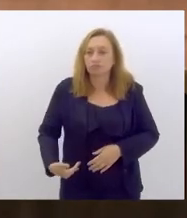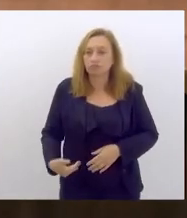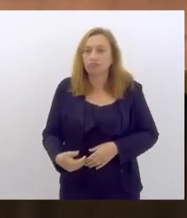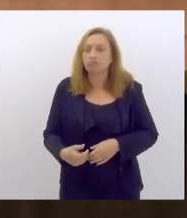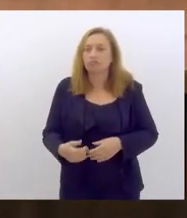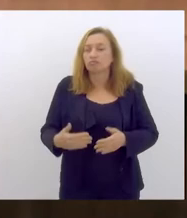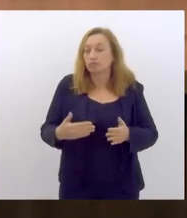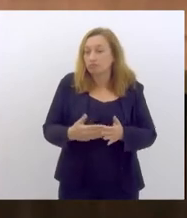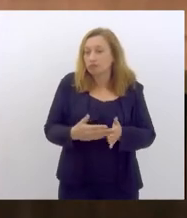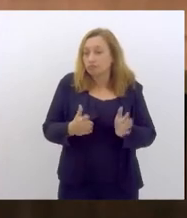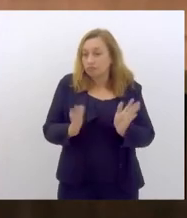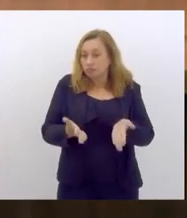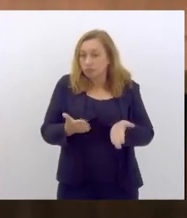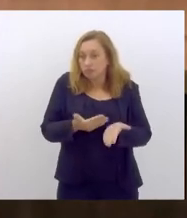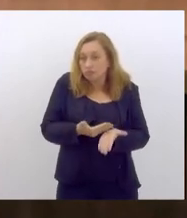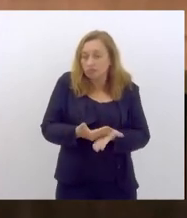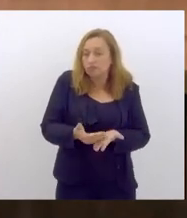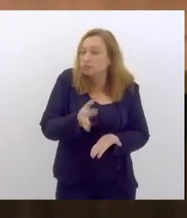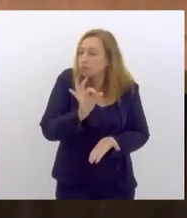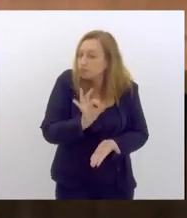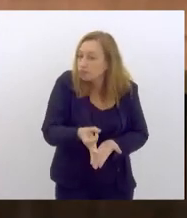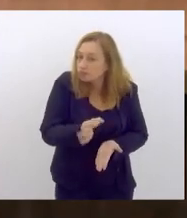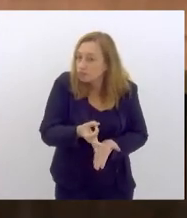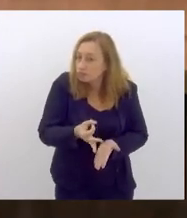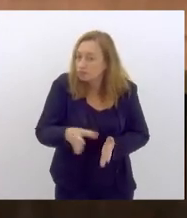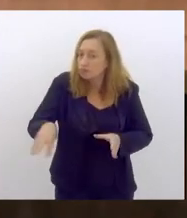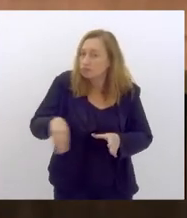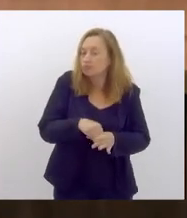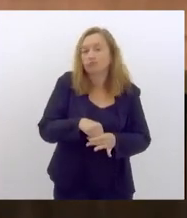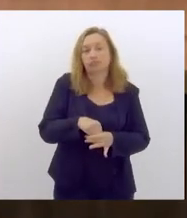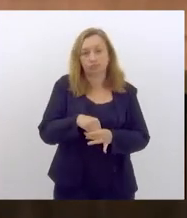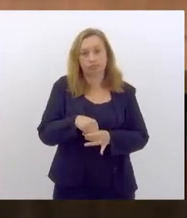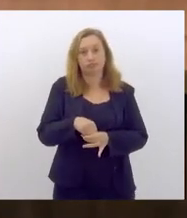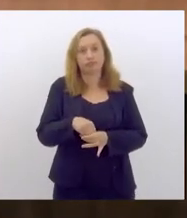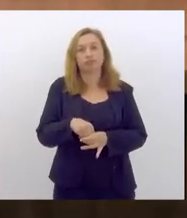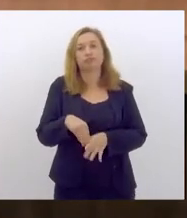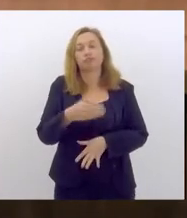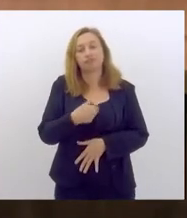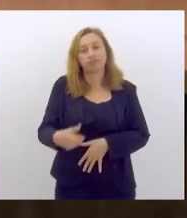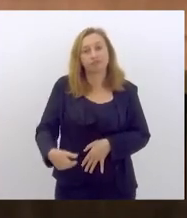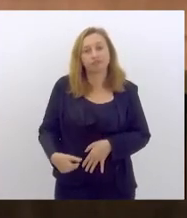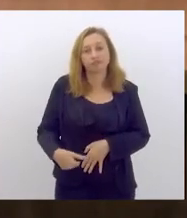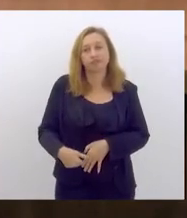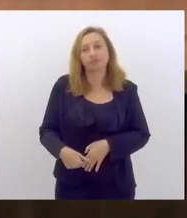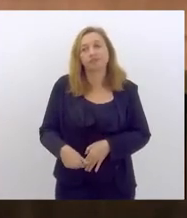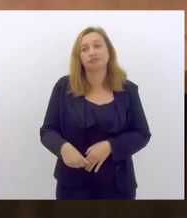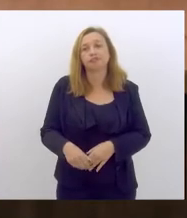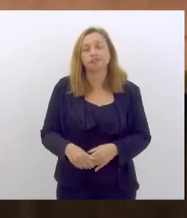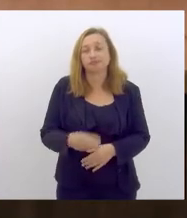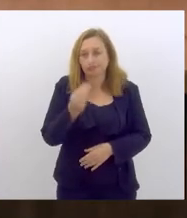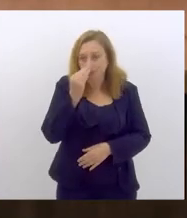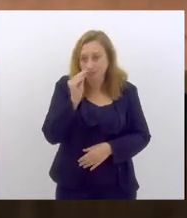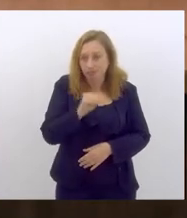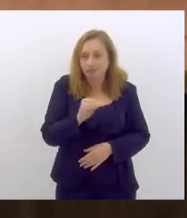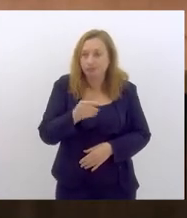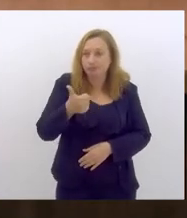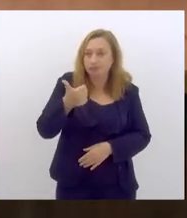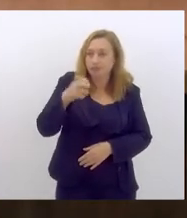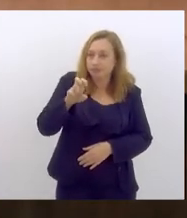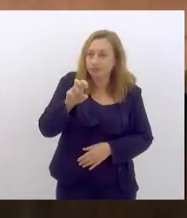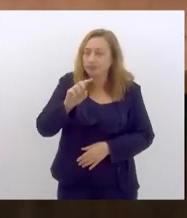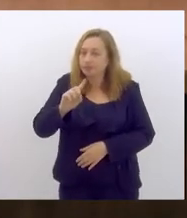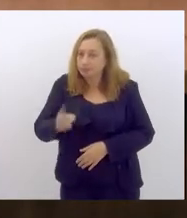de até agora não ter dado início, de fato, ao processo de implementação. O governo está postergando. Nós temos aí cerca de 15 mil